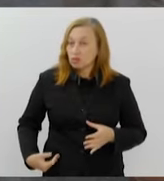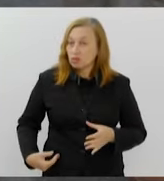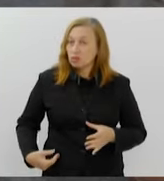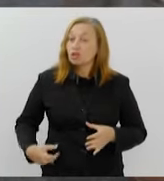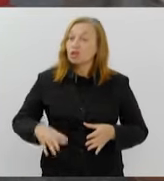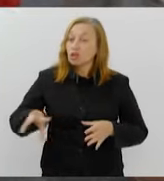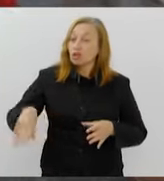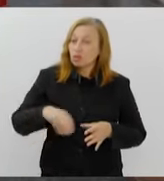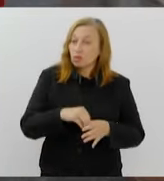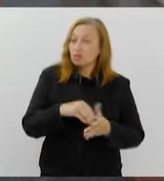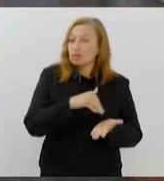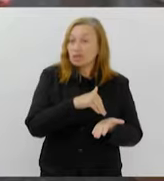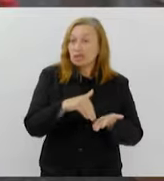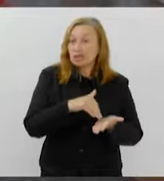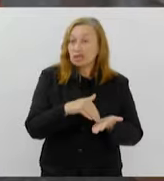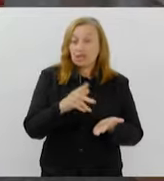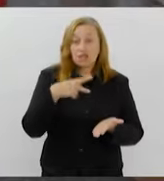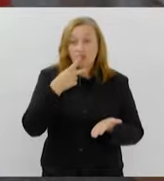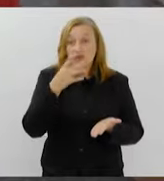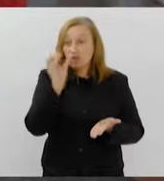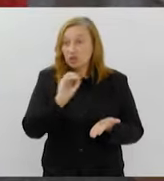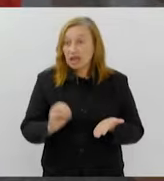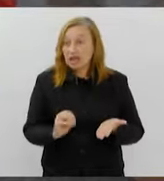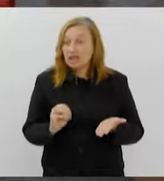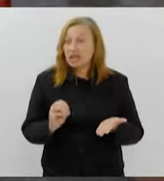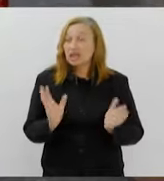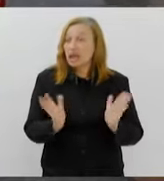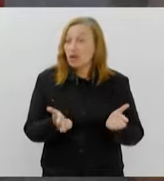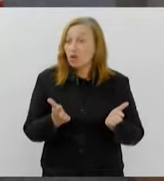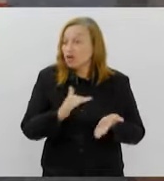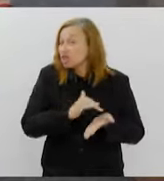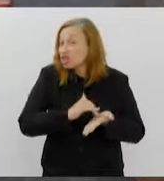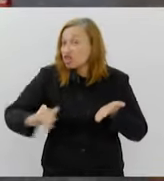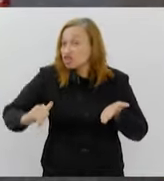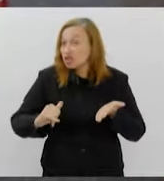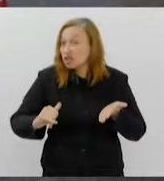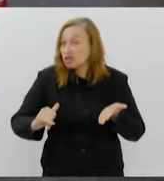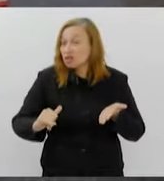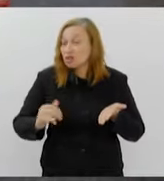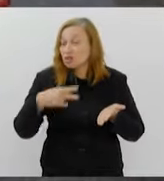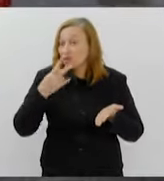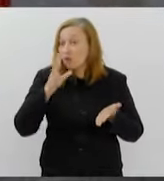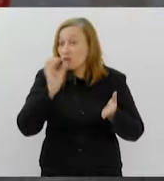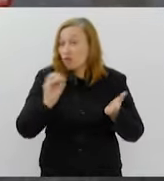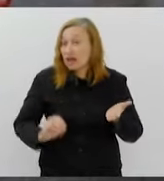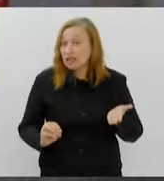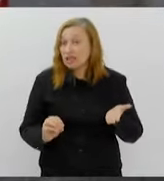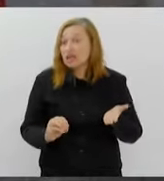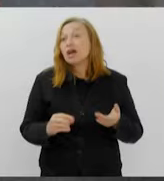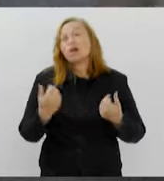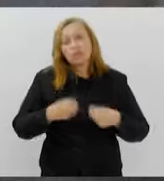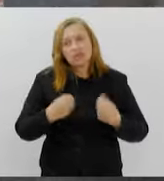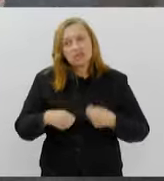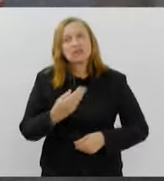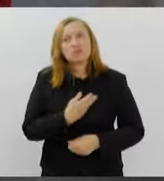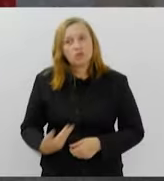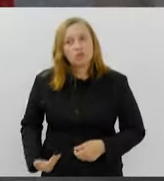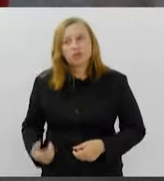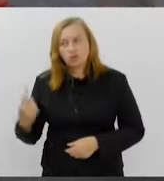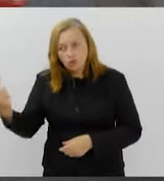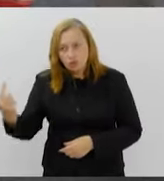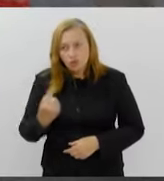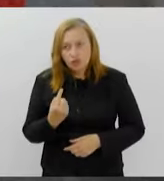estava colocando e está retirando sem dizer o porque está retirando precisa o governador precisa vir